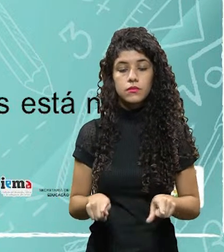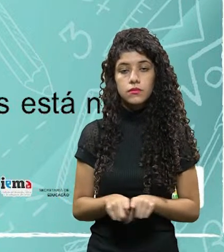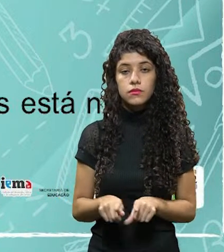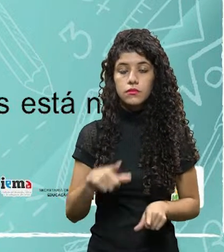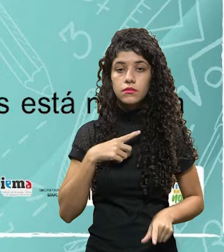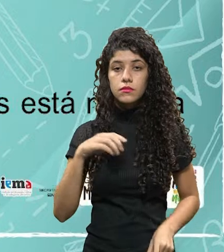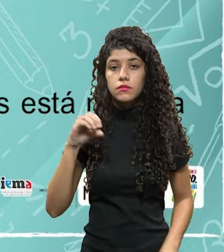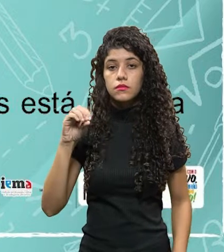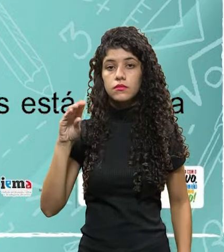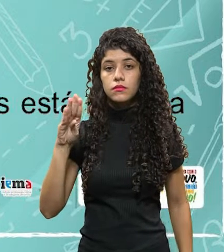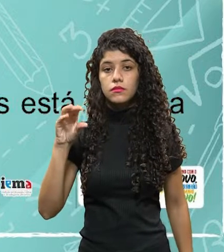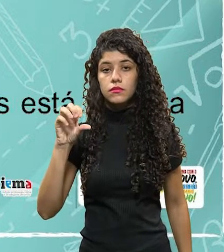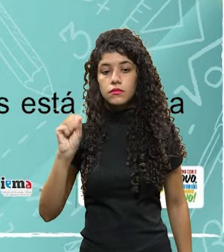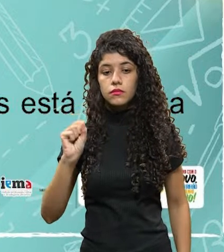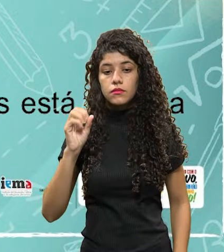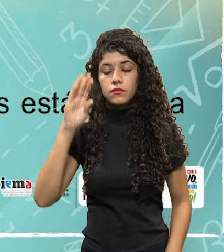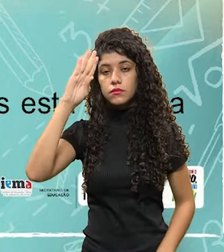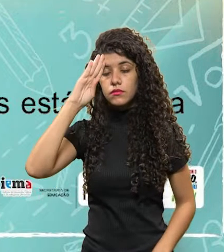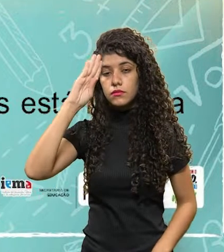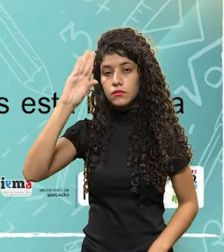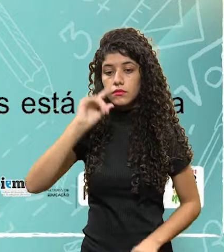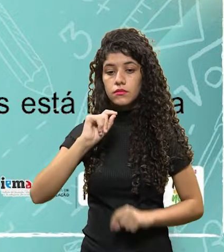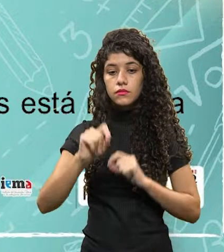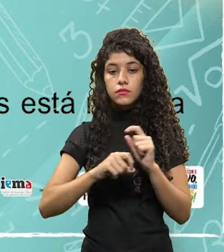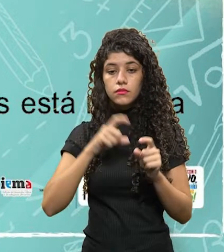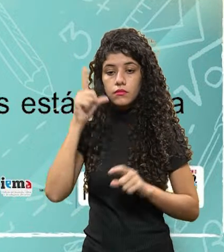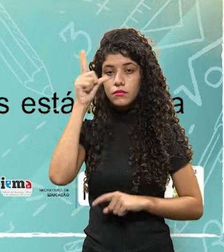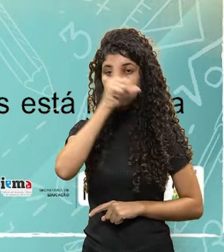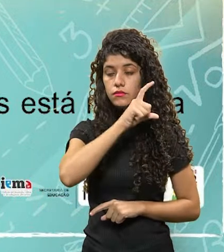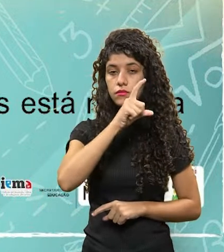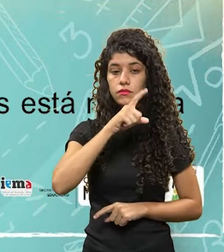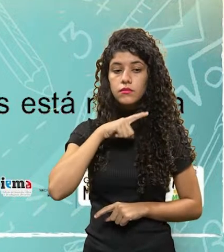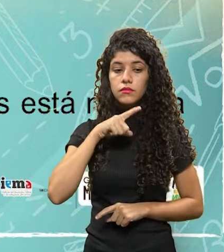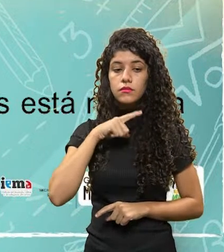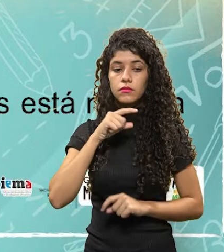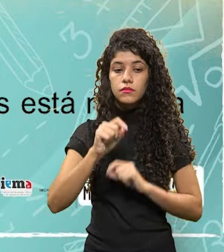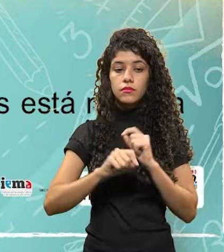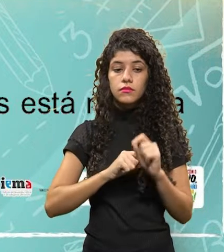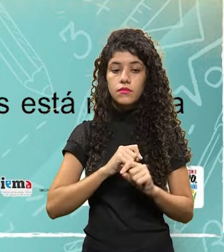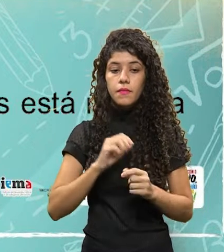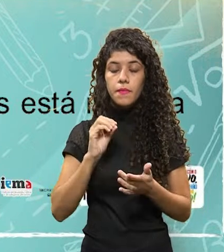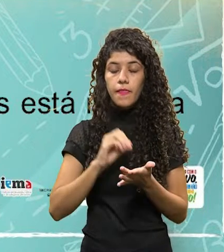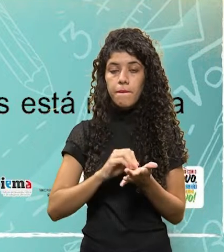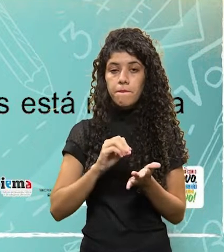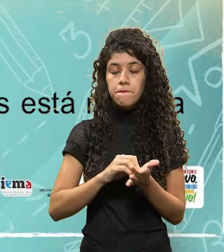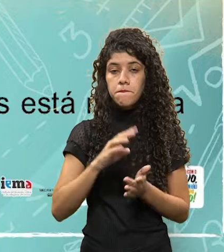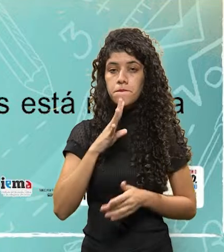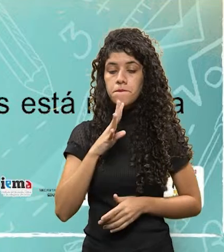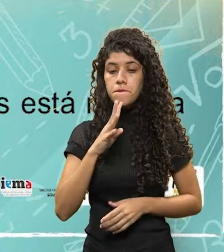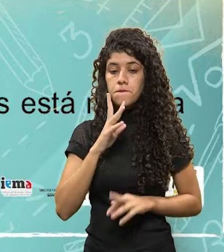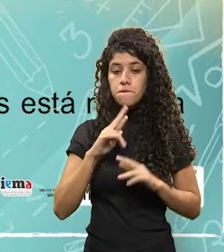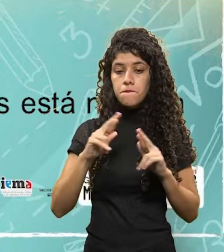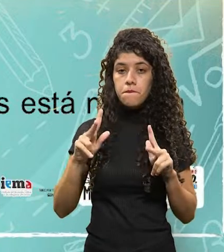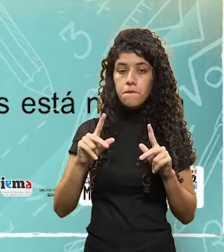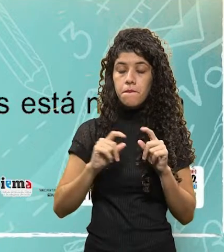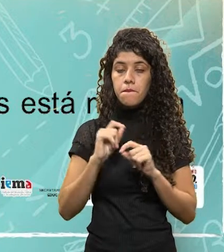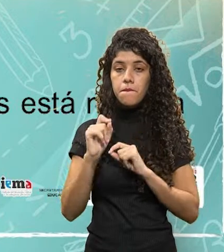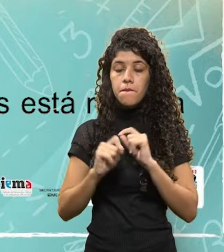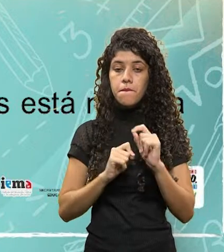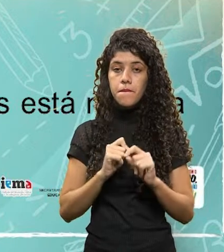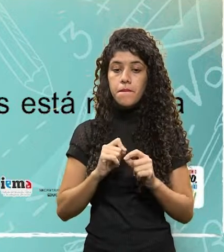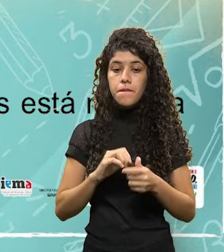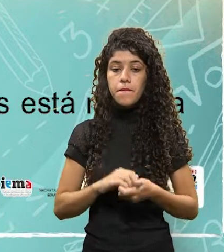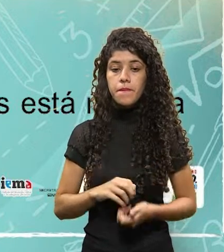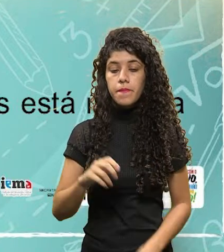uma observação. A principal causa das dificuldades financeiras está na falta do conhecimento da diferença